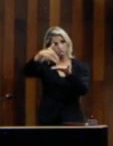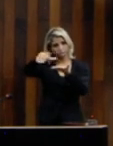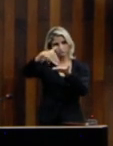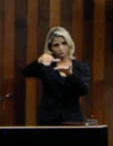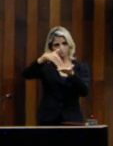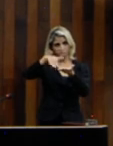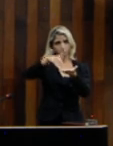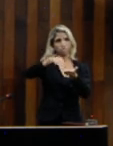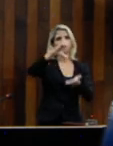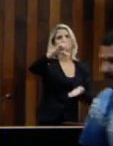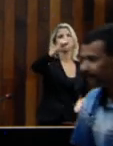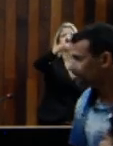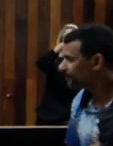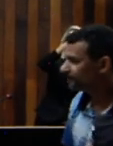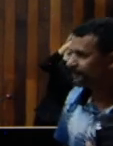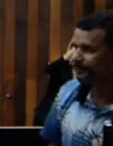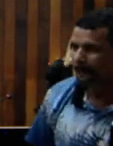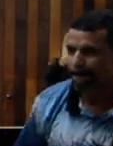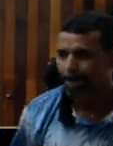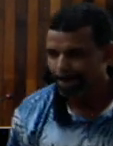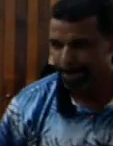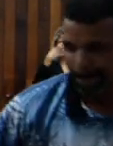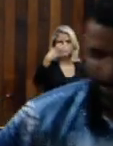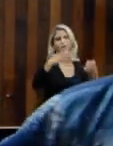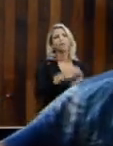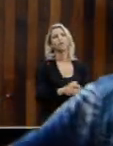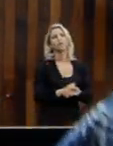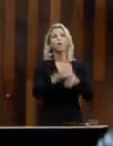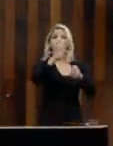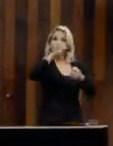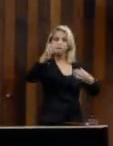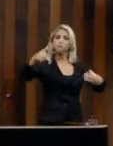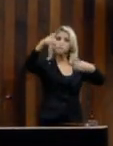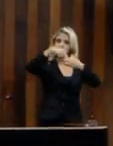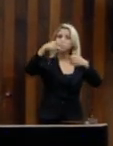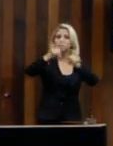se achar necessidade, sentir que precisa ver essa casa, que possa nos fazer um